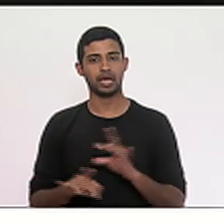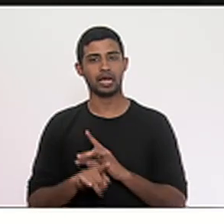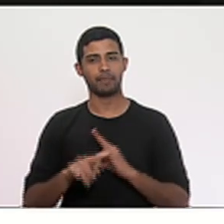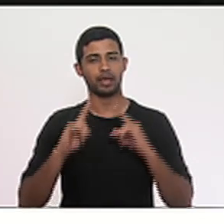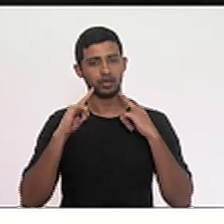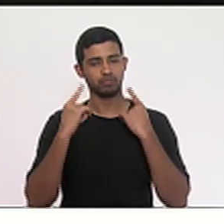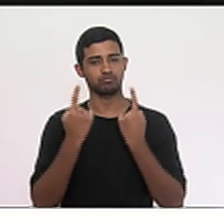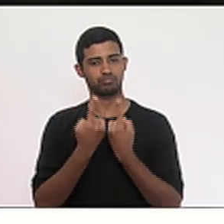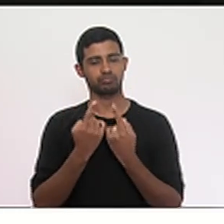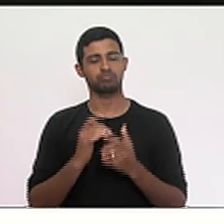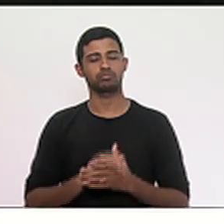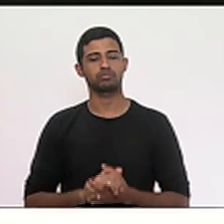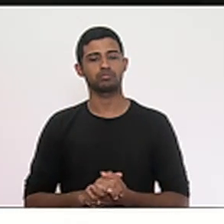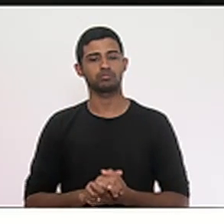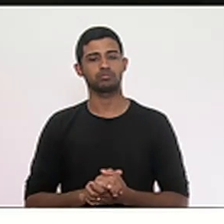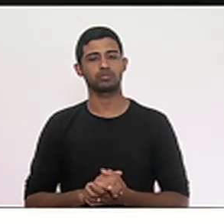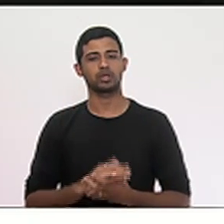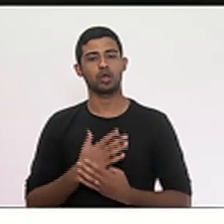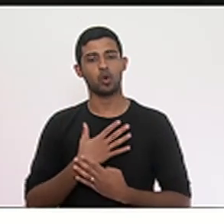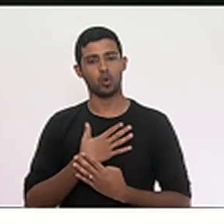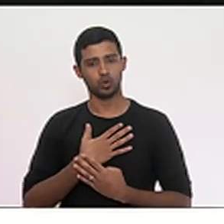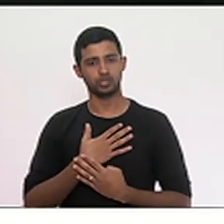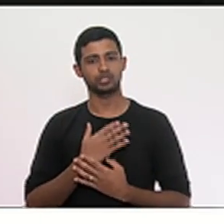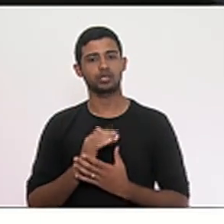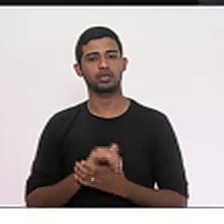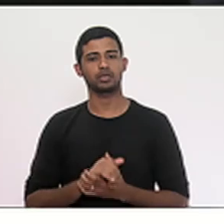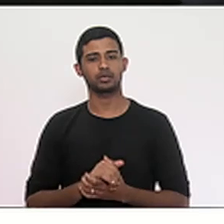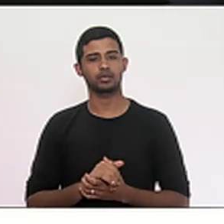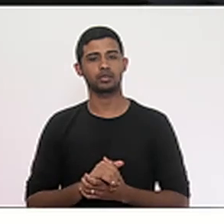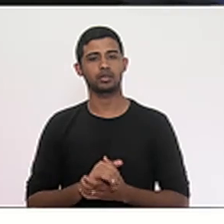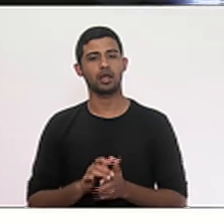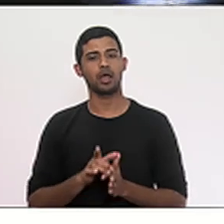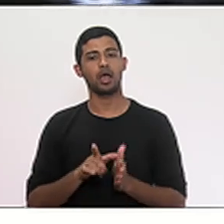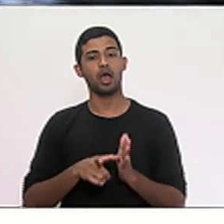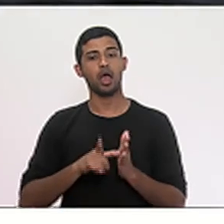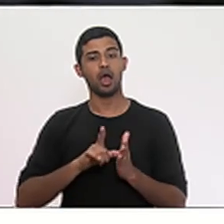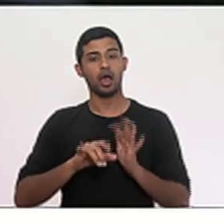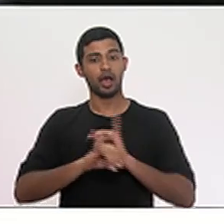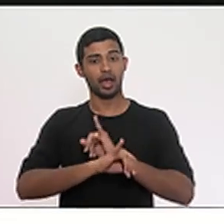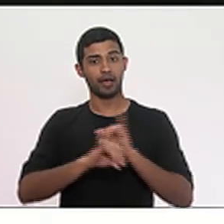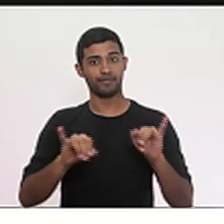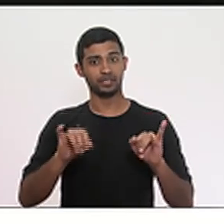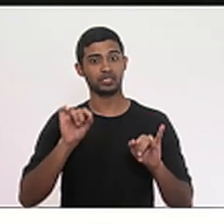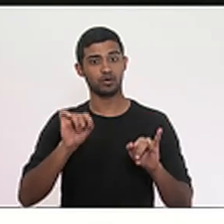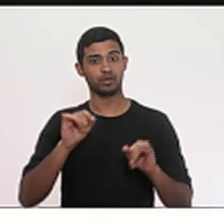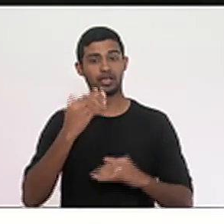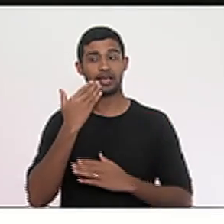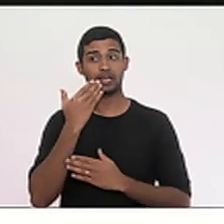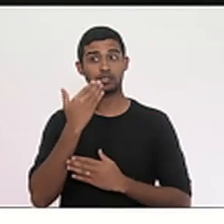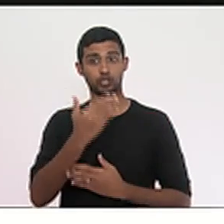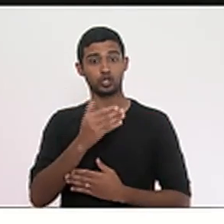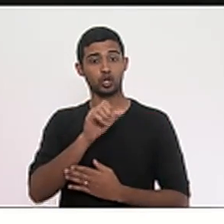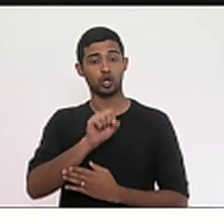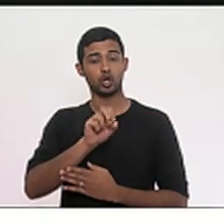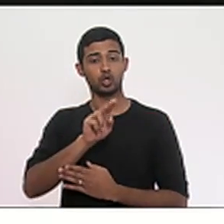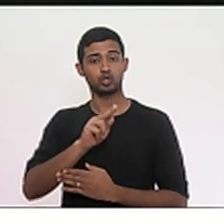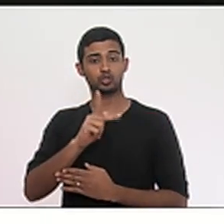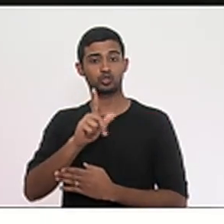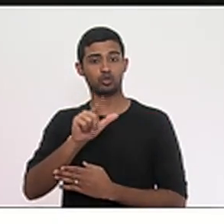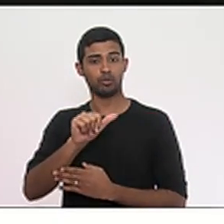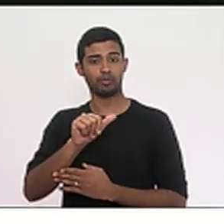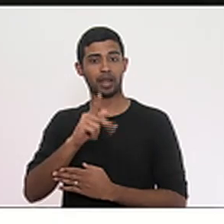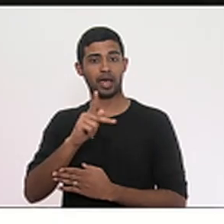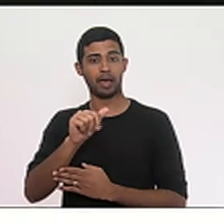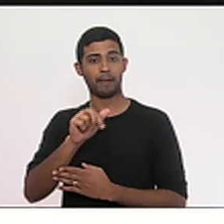sessão, eu gostaria de, antes de mais nada, comunicar que é uma frente suprapartidária e